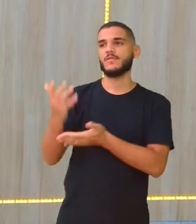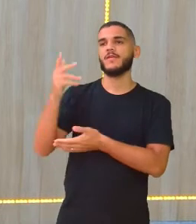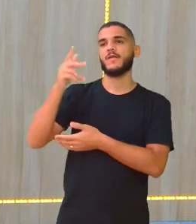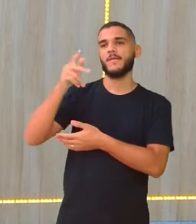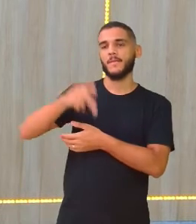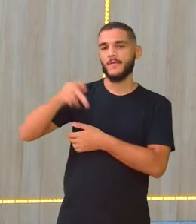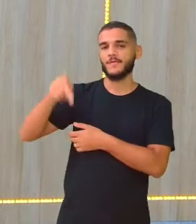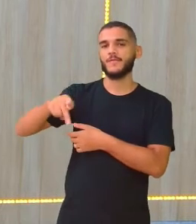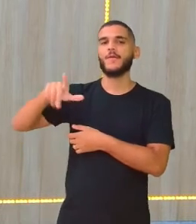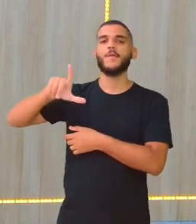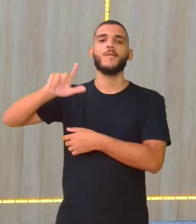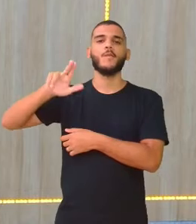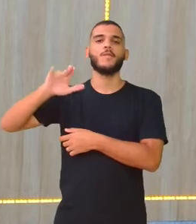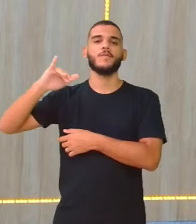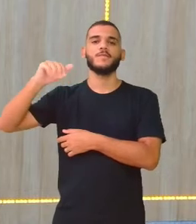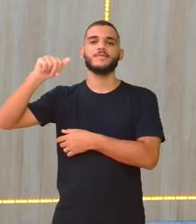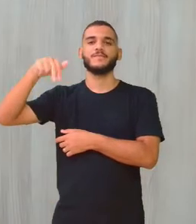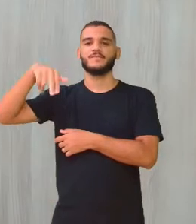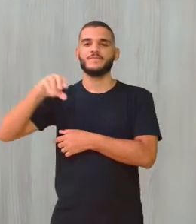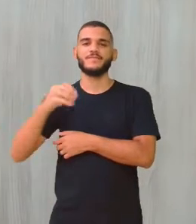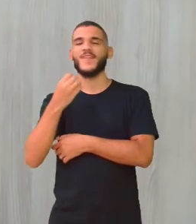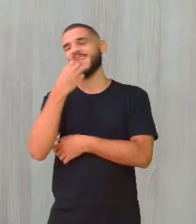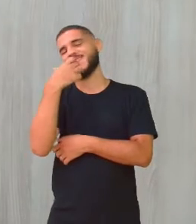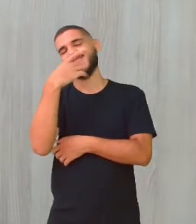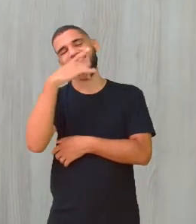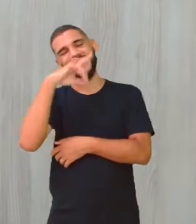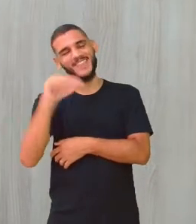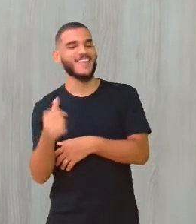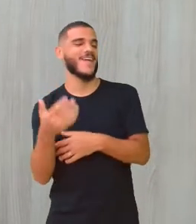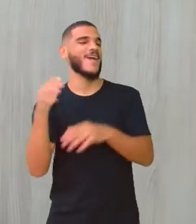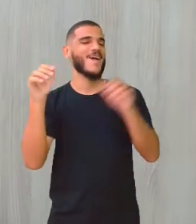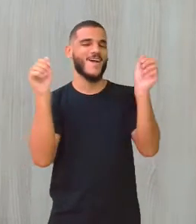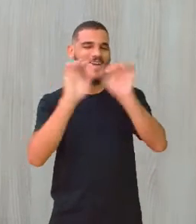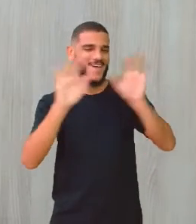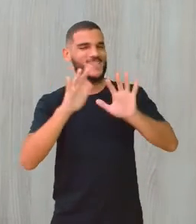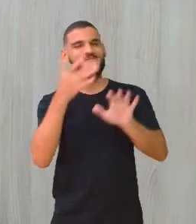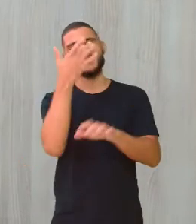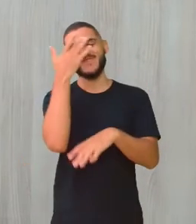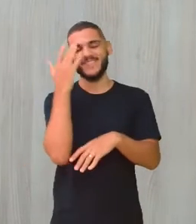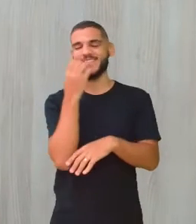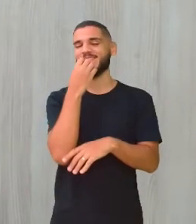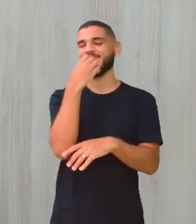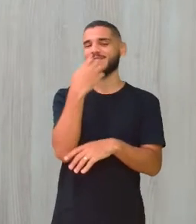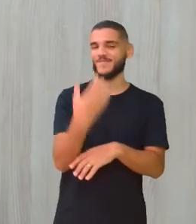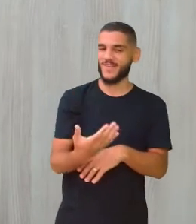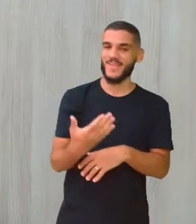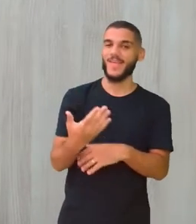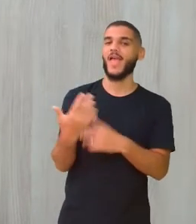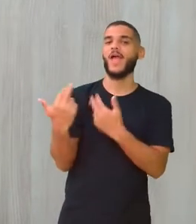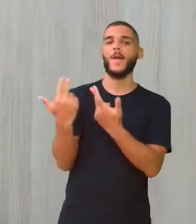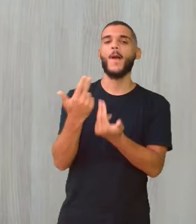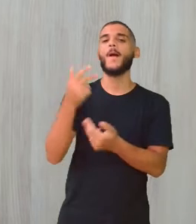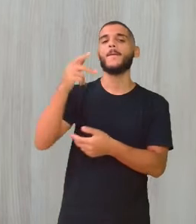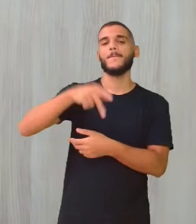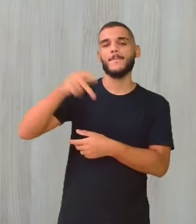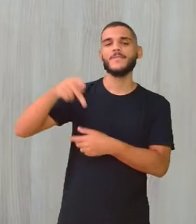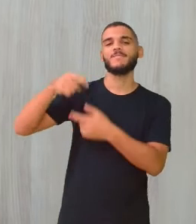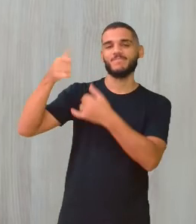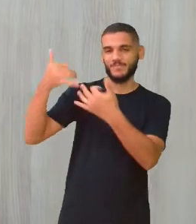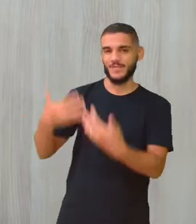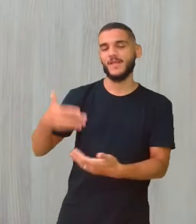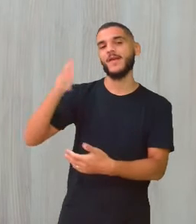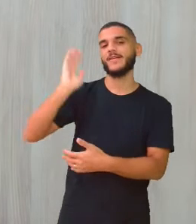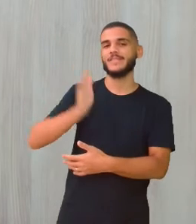já dando seu bom dia. Aí pessoal, tudo bom com vocês? Como o professor disse, né? A